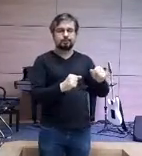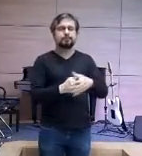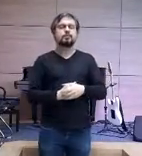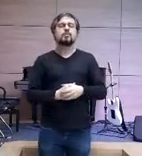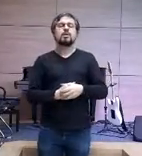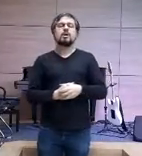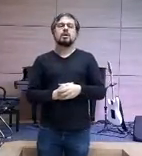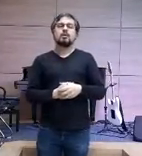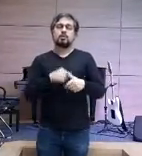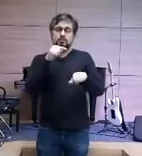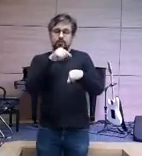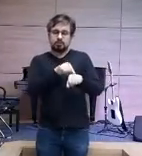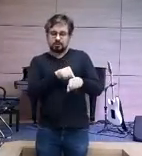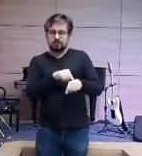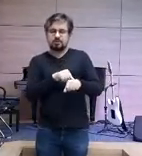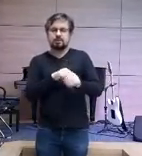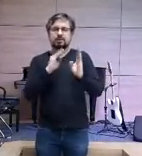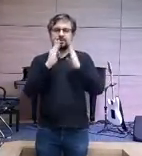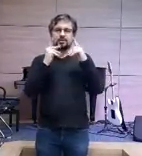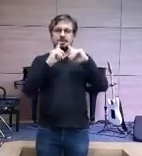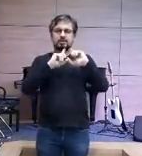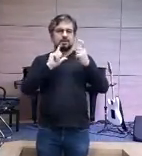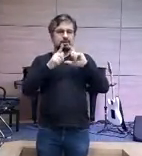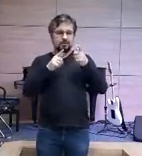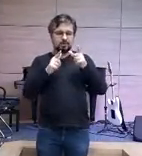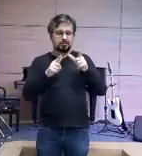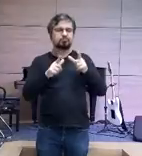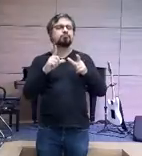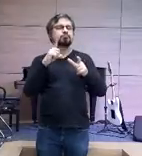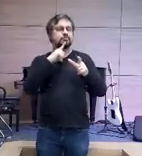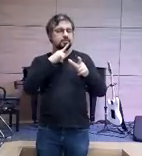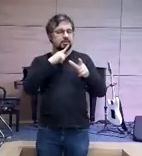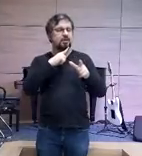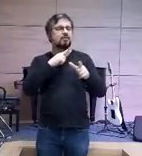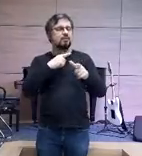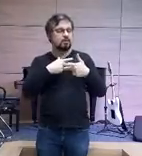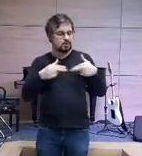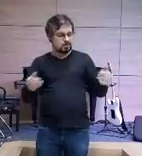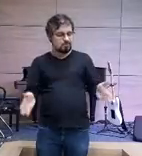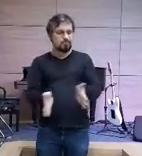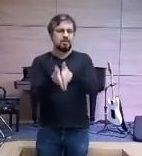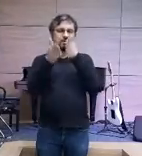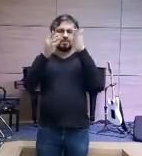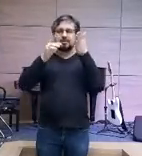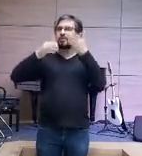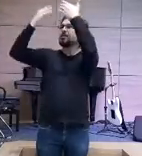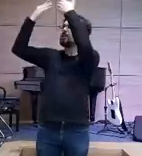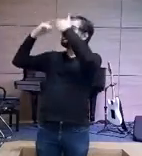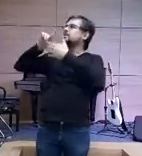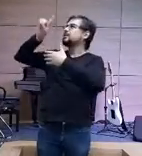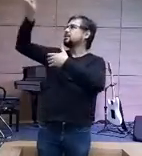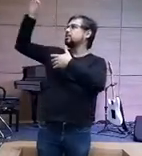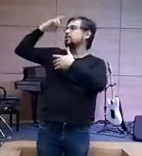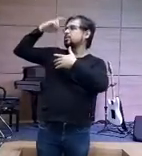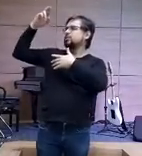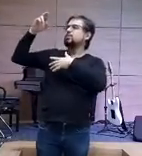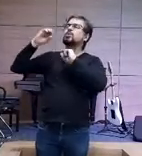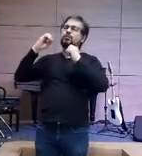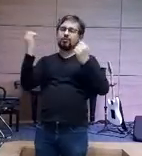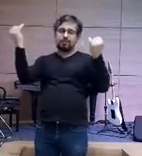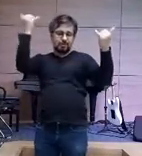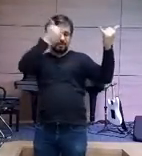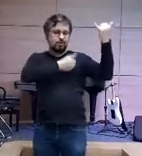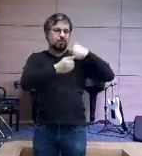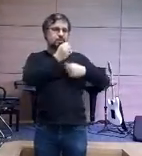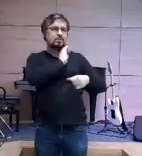mas o momento da igreja se reuniu ouvir algo extraordinário a presença do Senhor manifesta nos